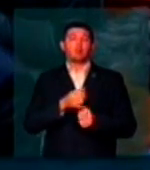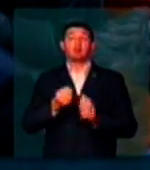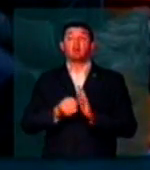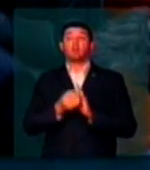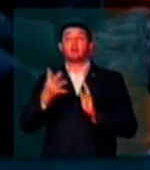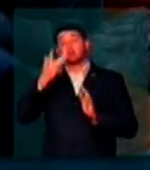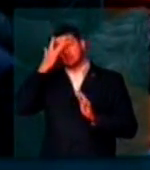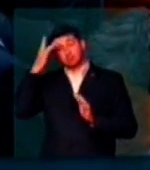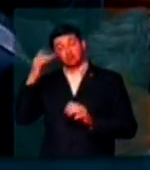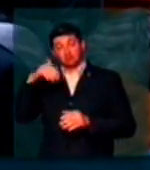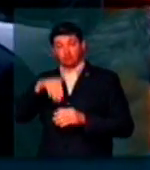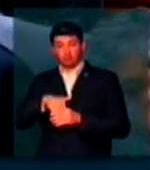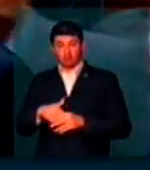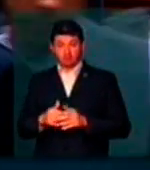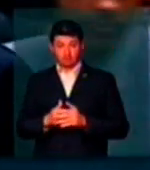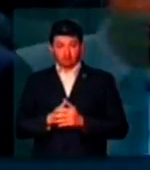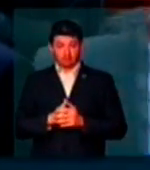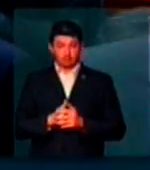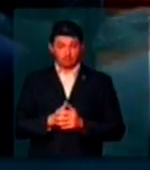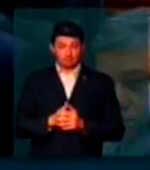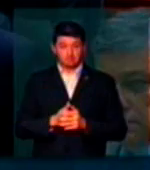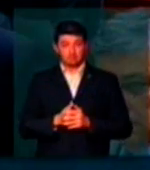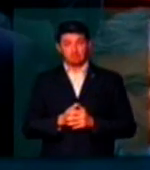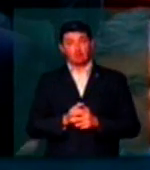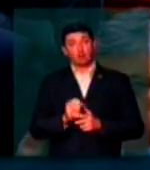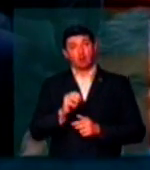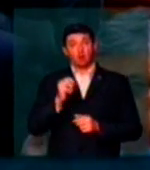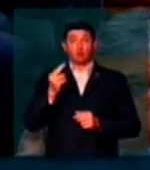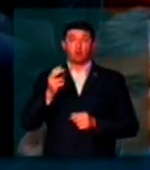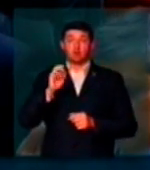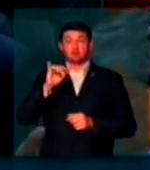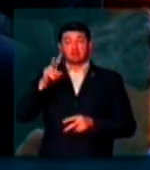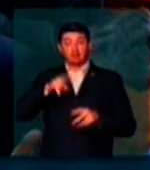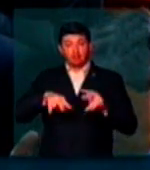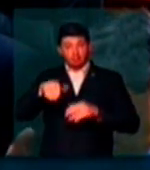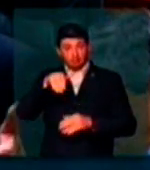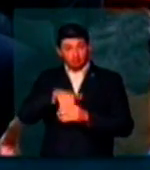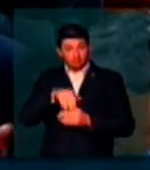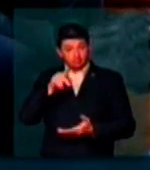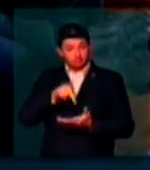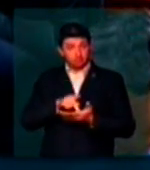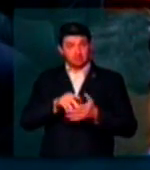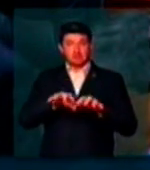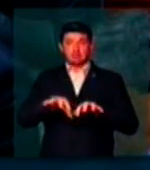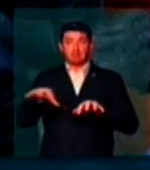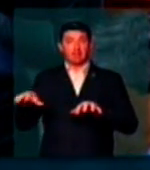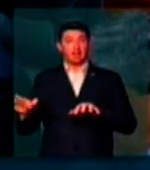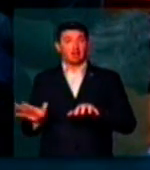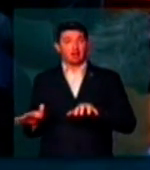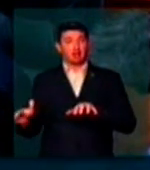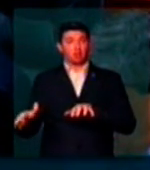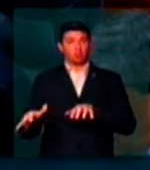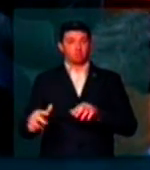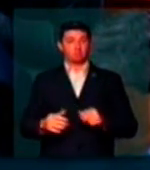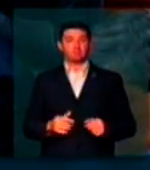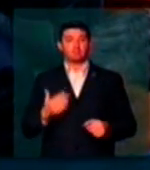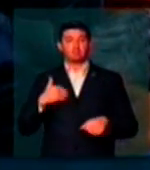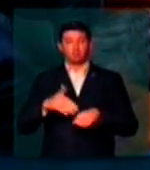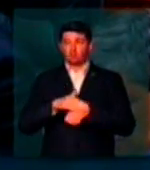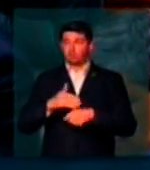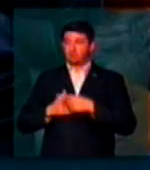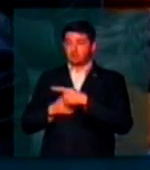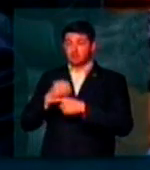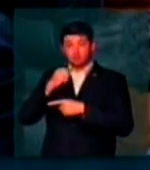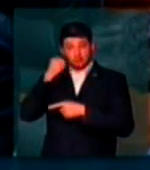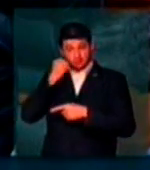número de votantes ou se era uma apuração em paralelo. Eu conversei com o